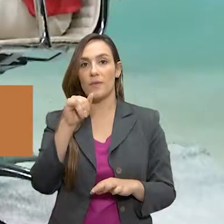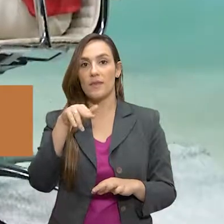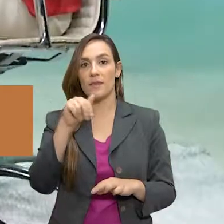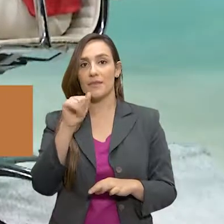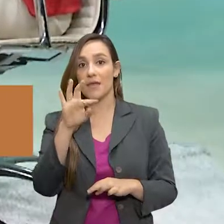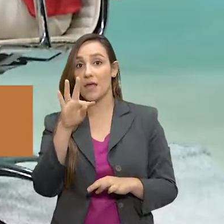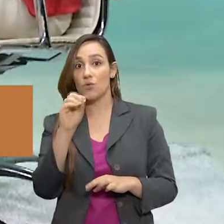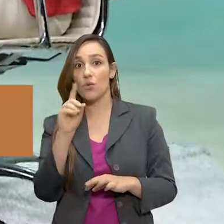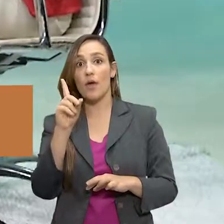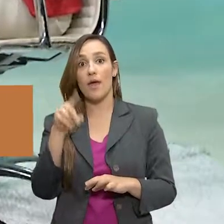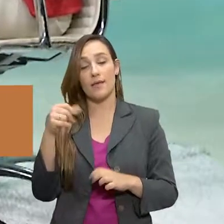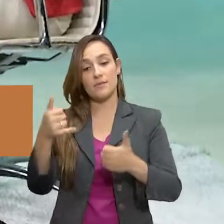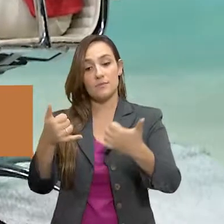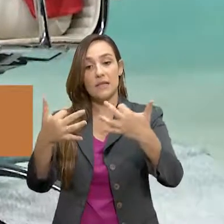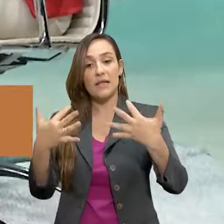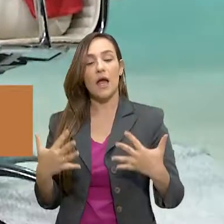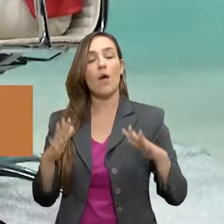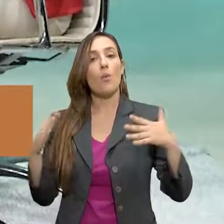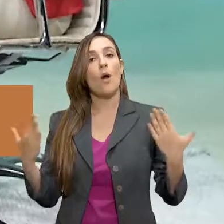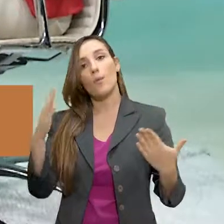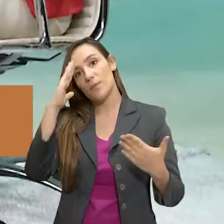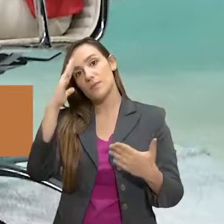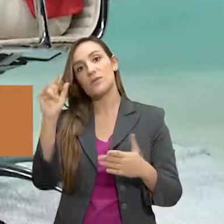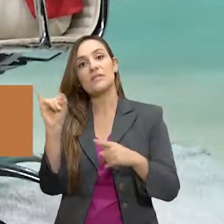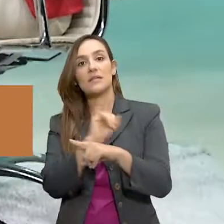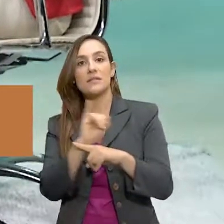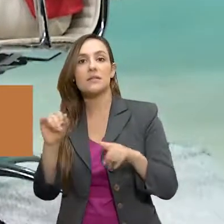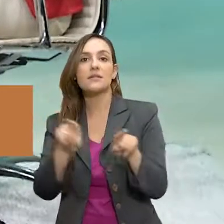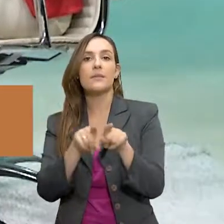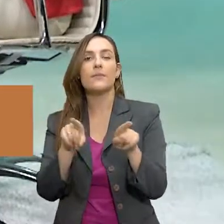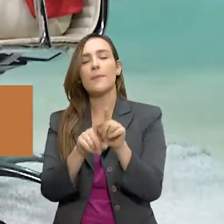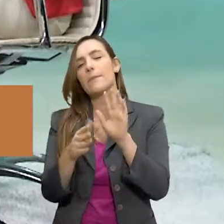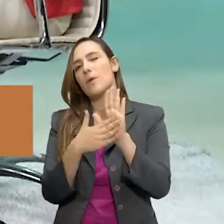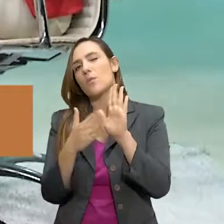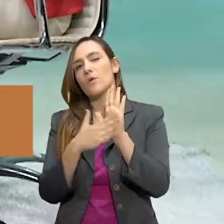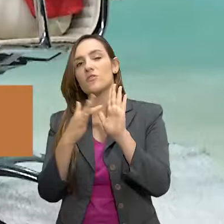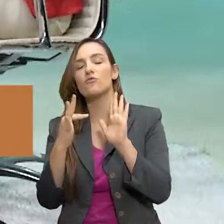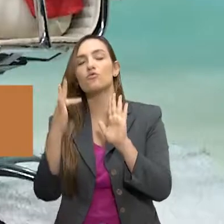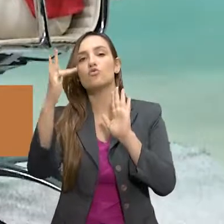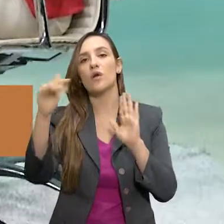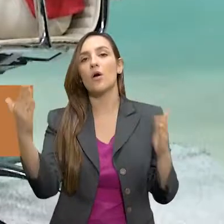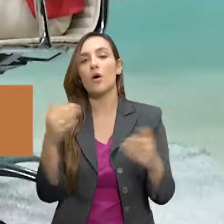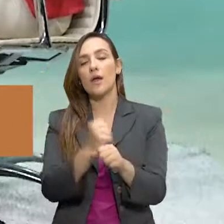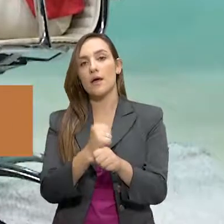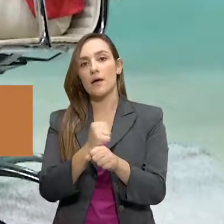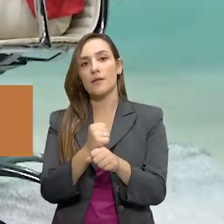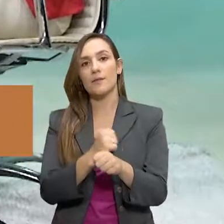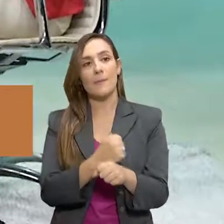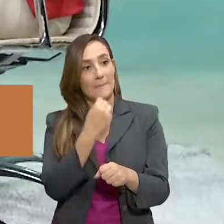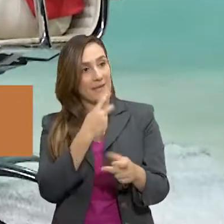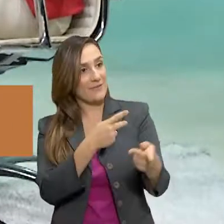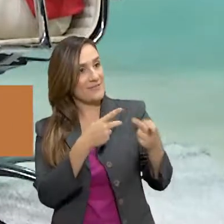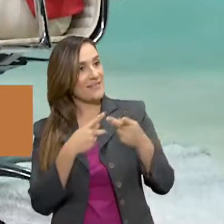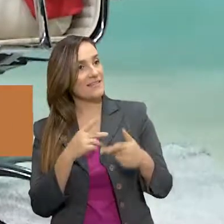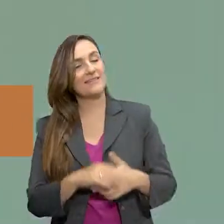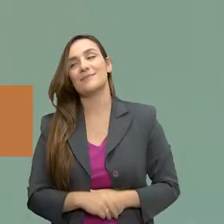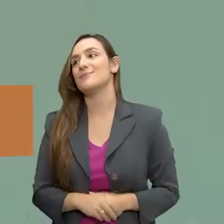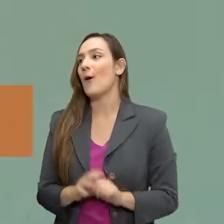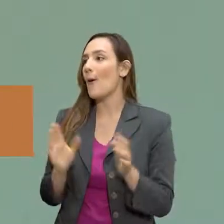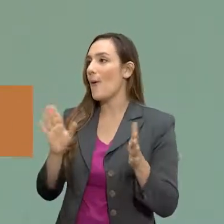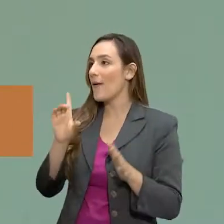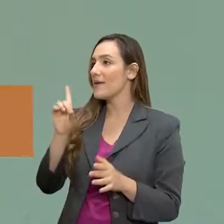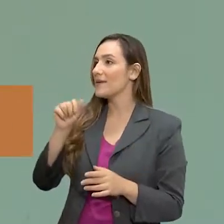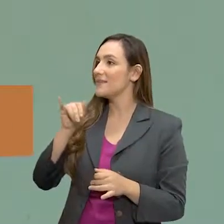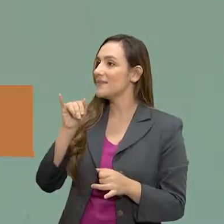Teixeira, para conversar com a gente a respeito das principais ações e perspectivas para esse ano. Defensora, seja bem-vinda.